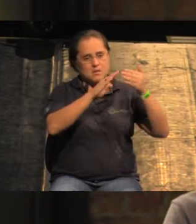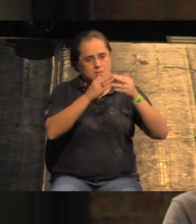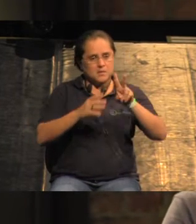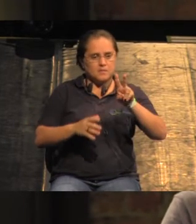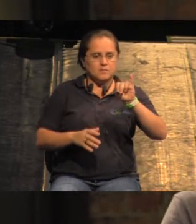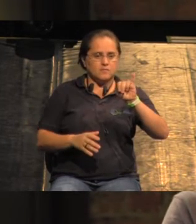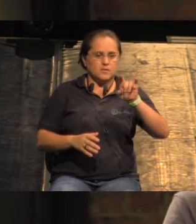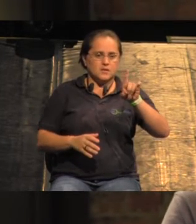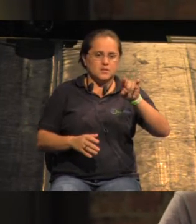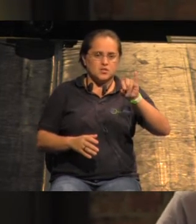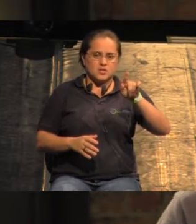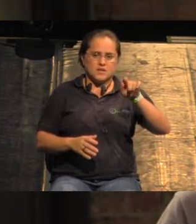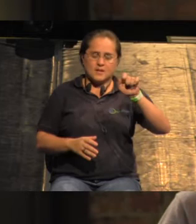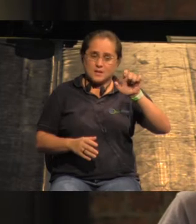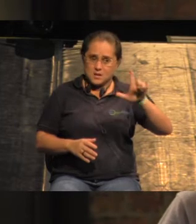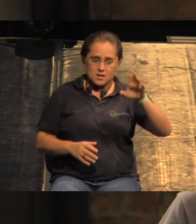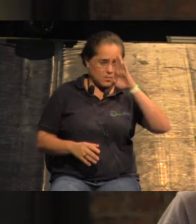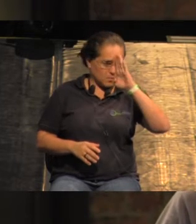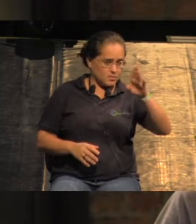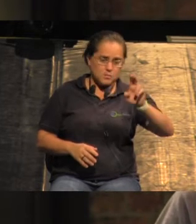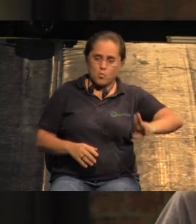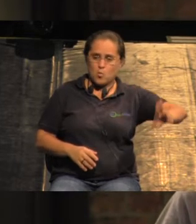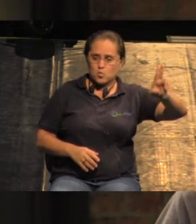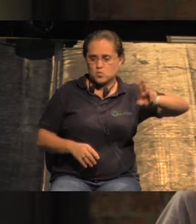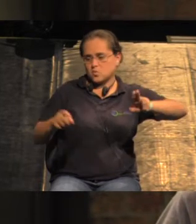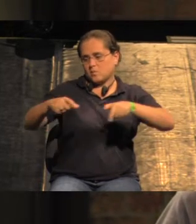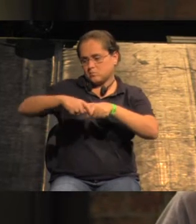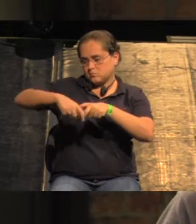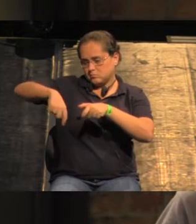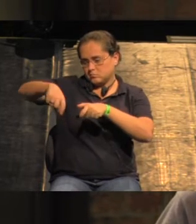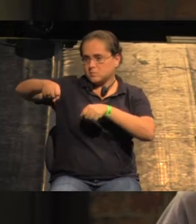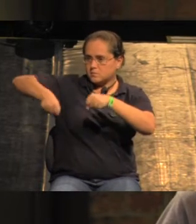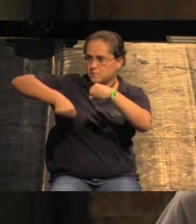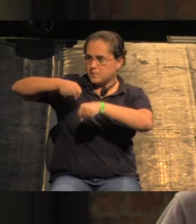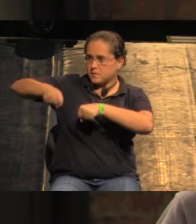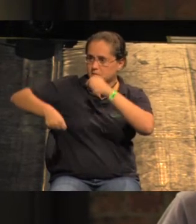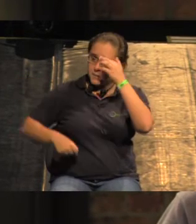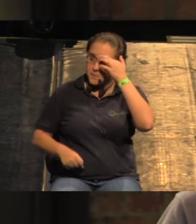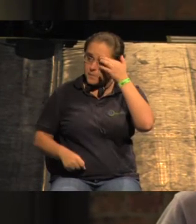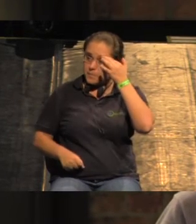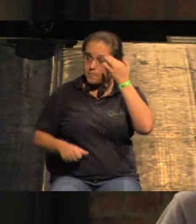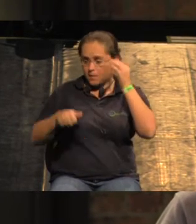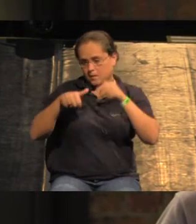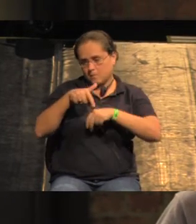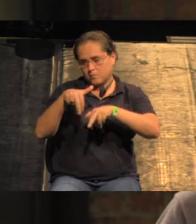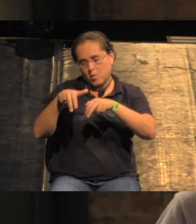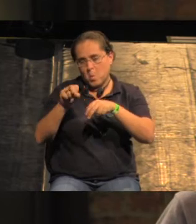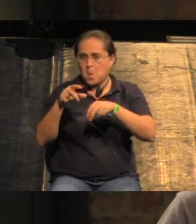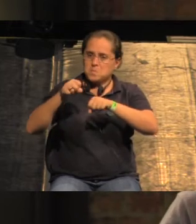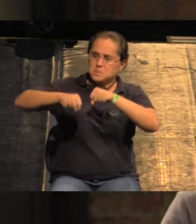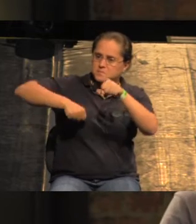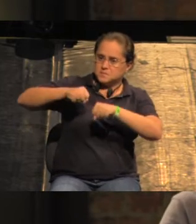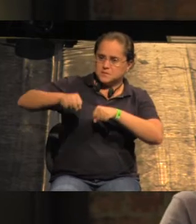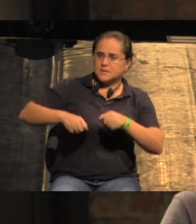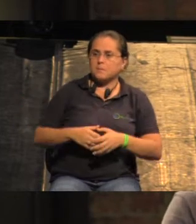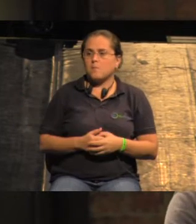muito grande. O Vidigal é uma comunidade enorme, o principal usuário dessa via, o principal usuário